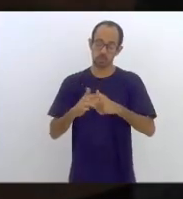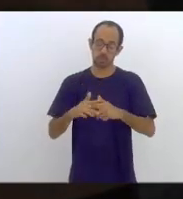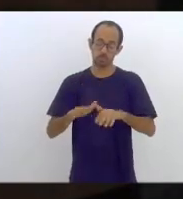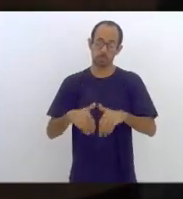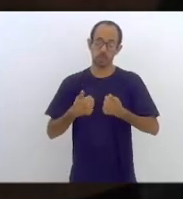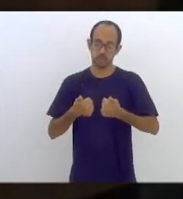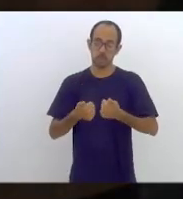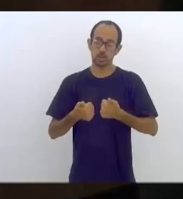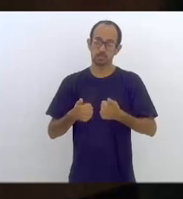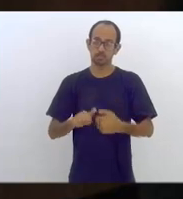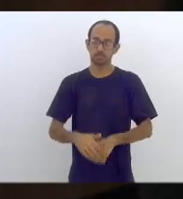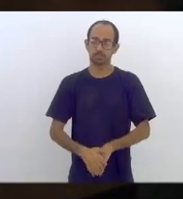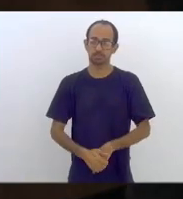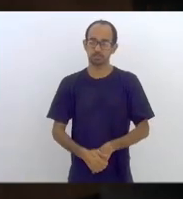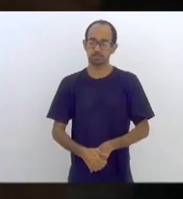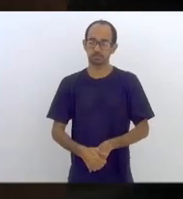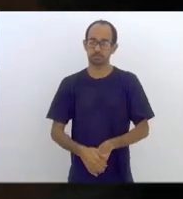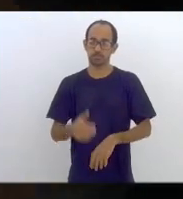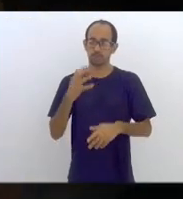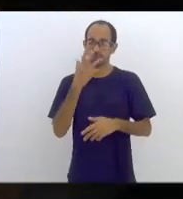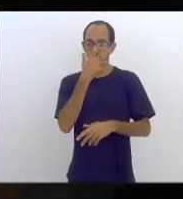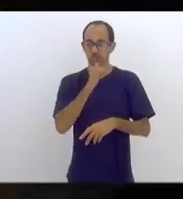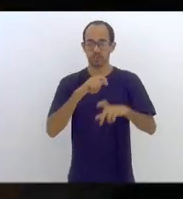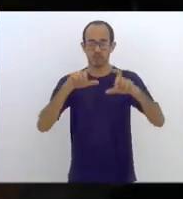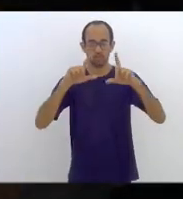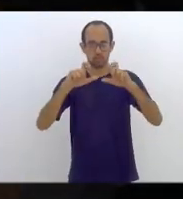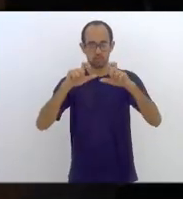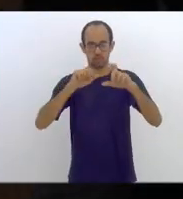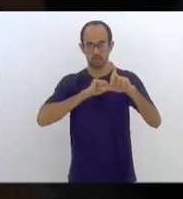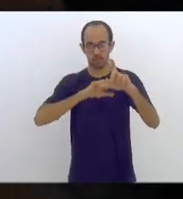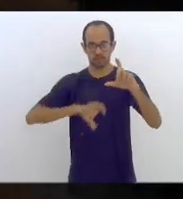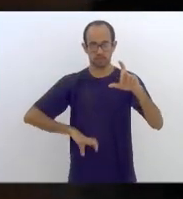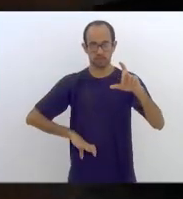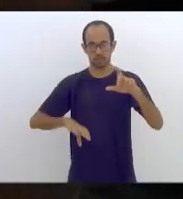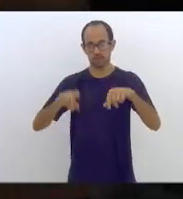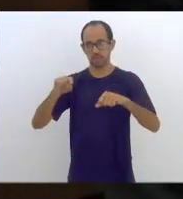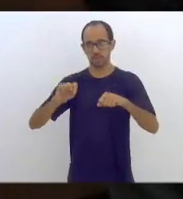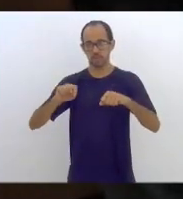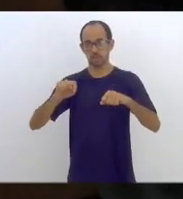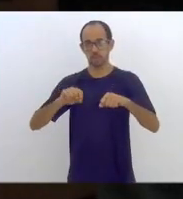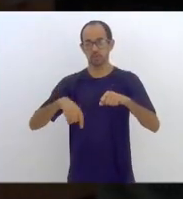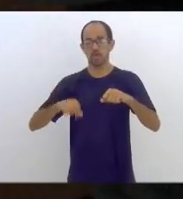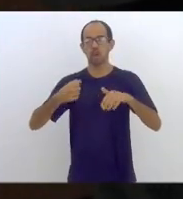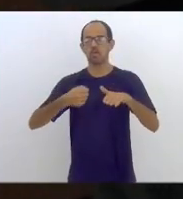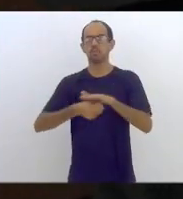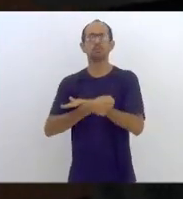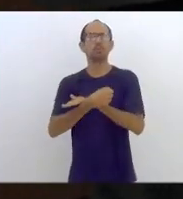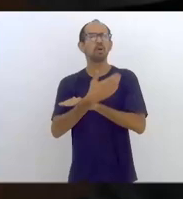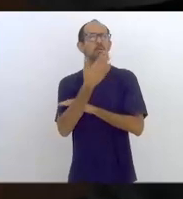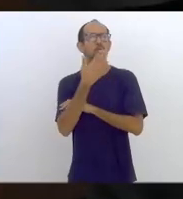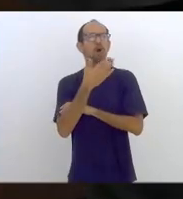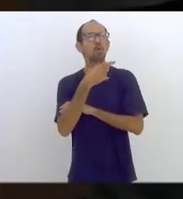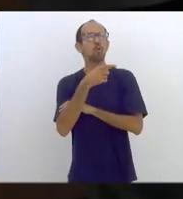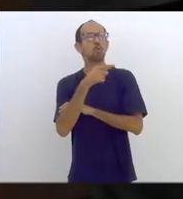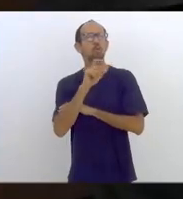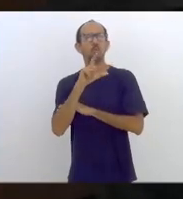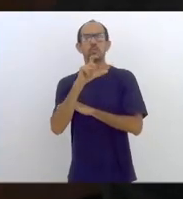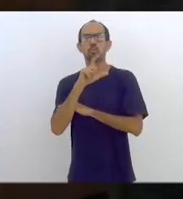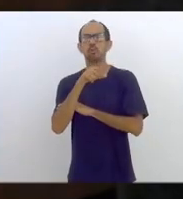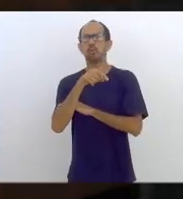queria fazer linda foto o deputado André Ceciliano é de que legislatura é André diz que legislatura